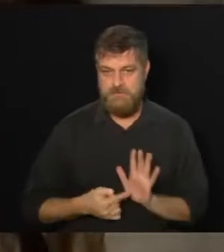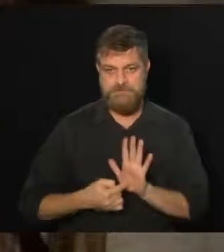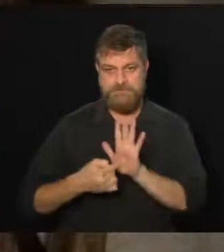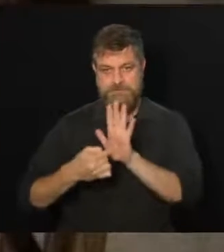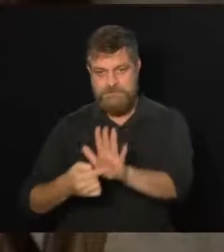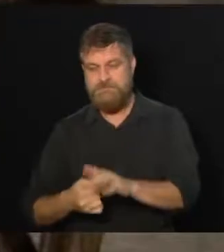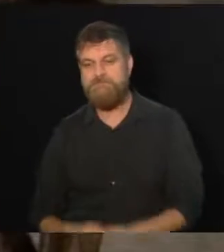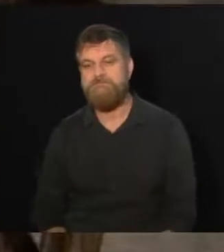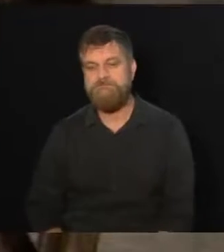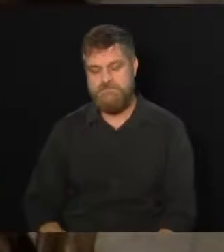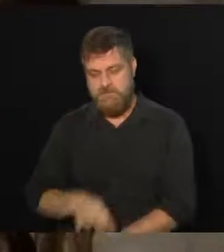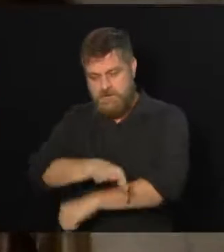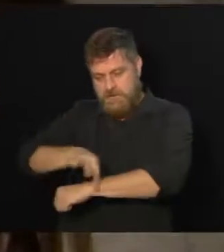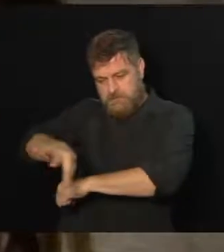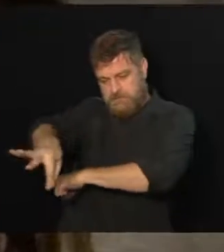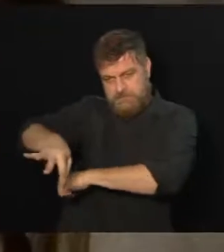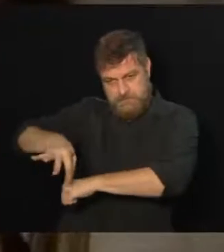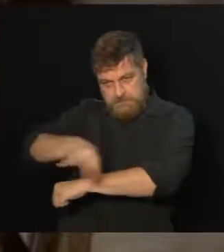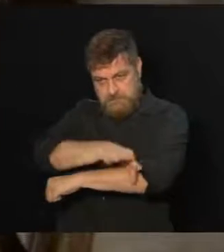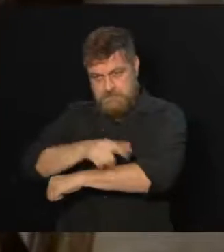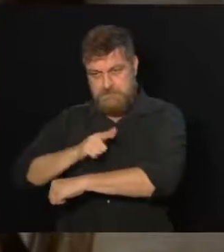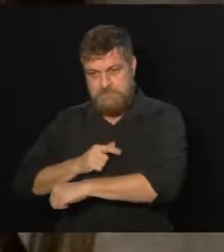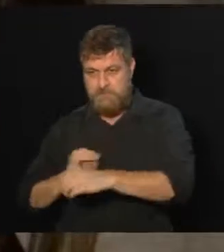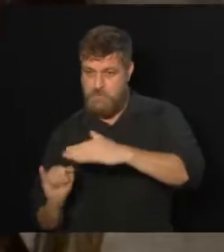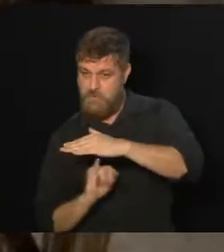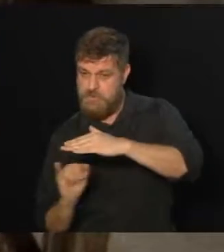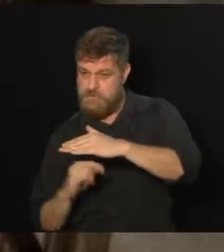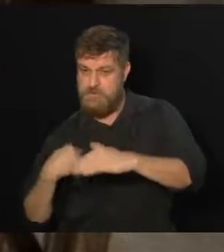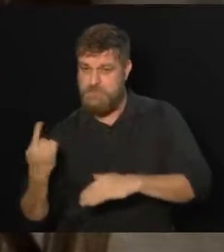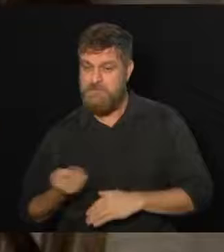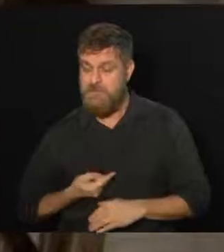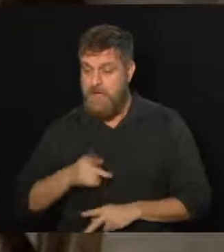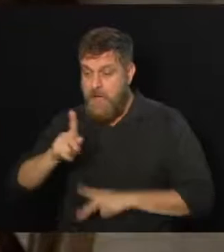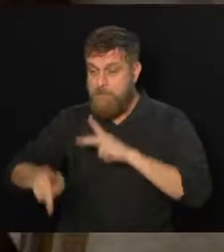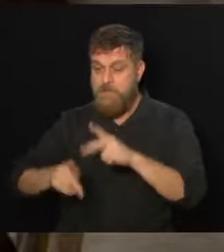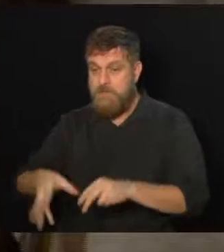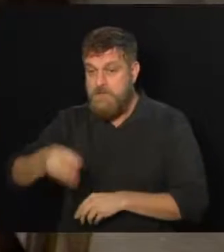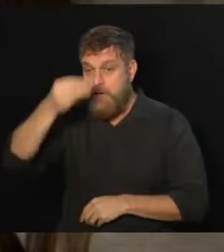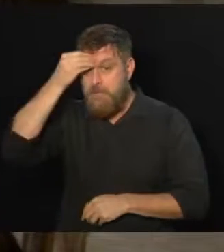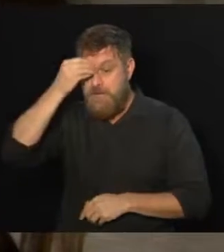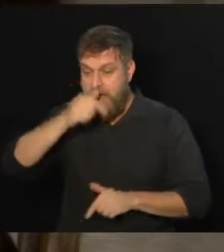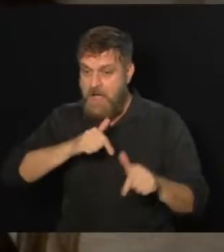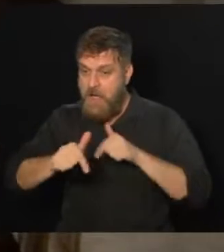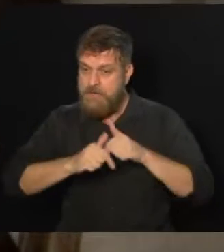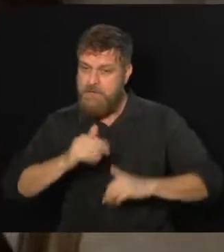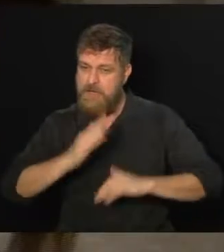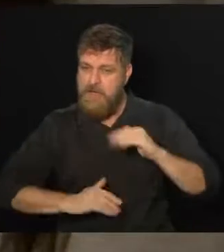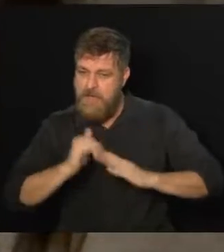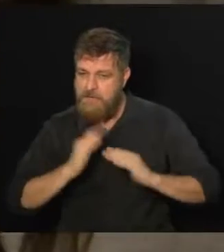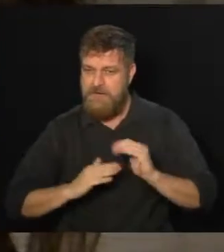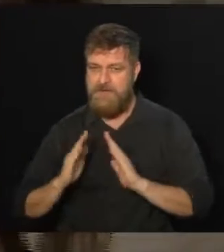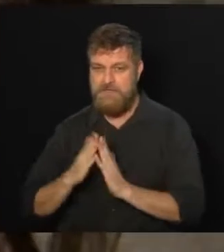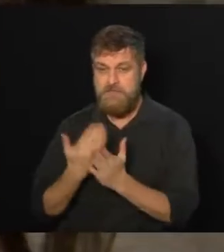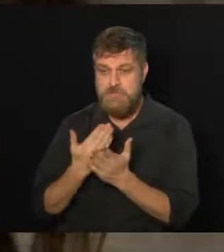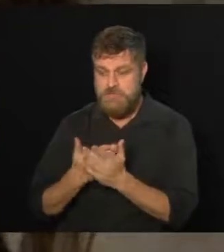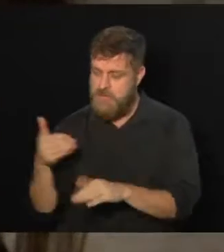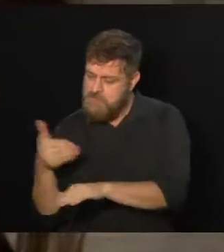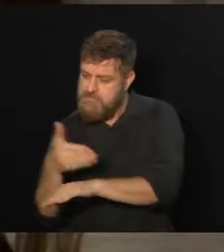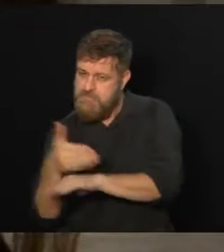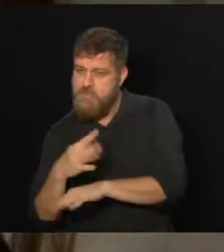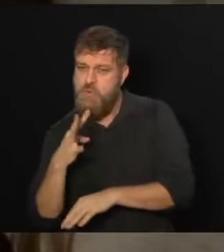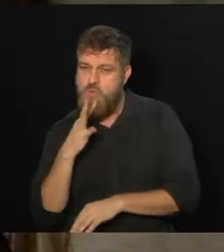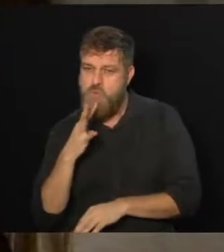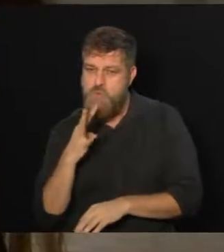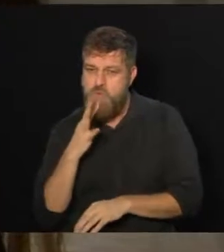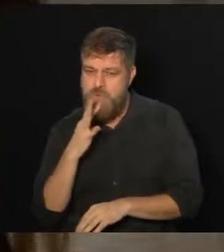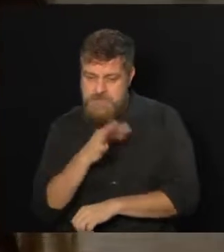Oscar Niemeyer junto com o instituto deles para trazer um pouco para a população, um pouco do trabalho, desde as escolas poderem visitar, conhecer o